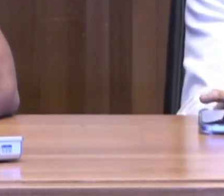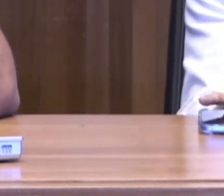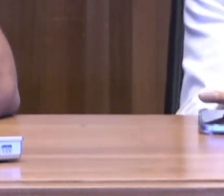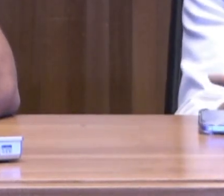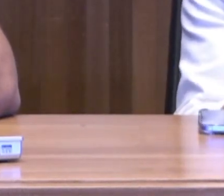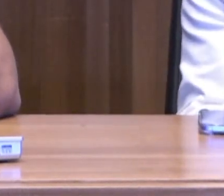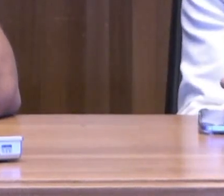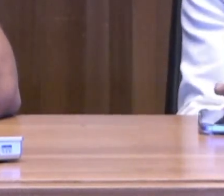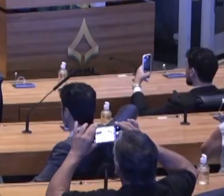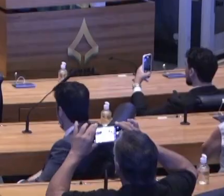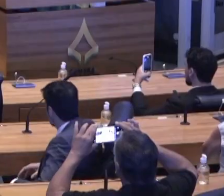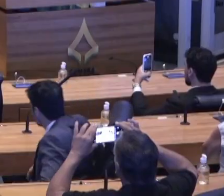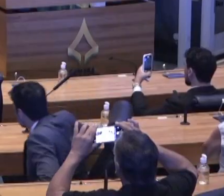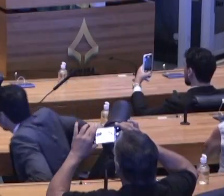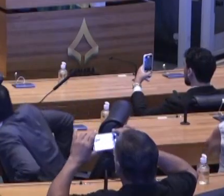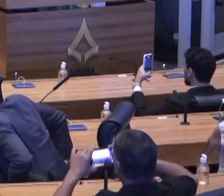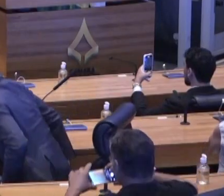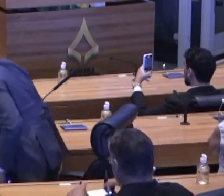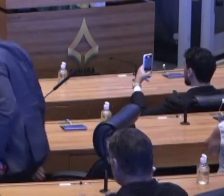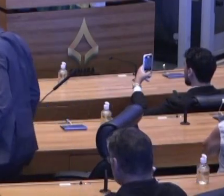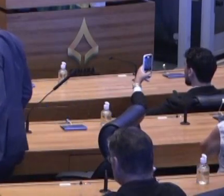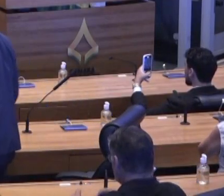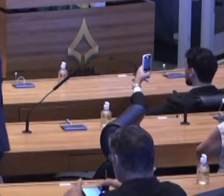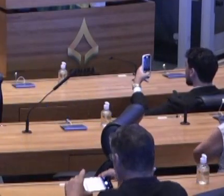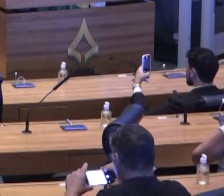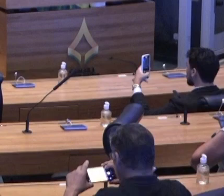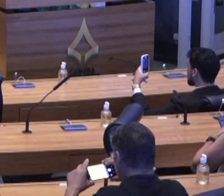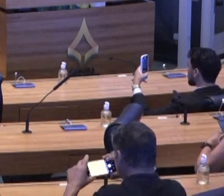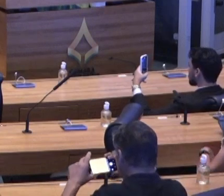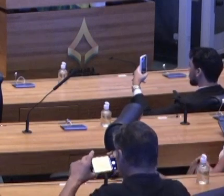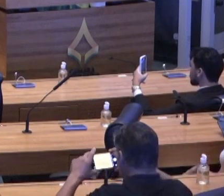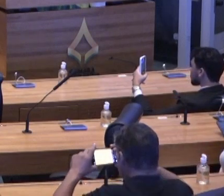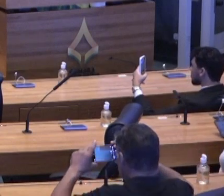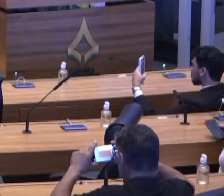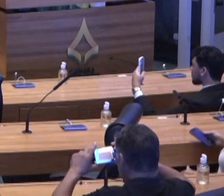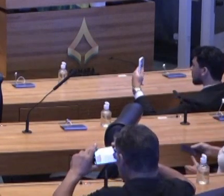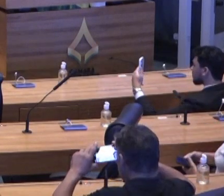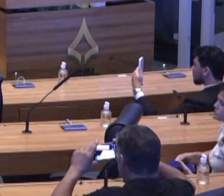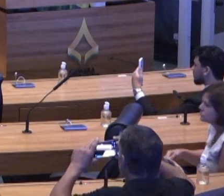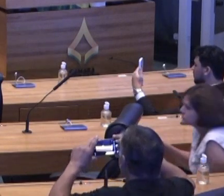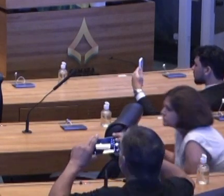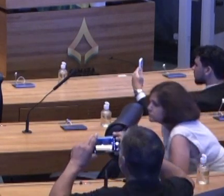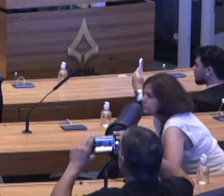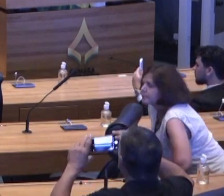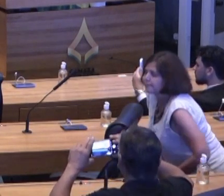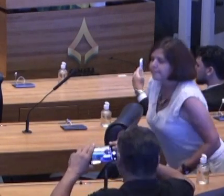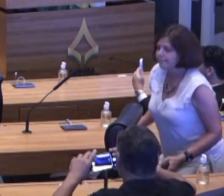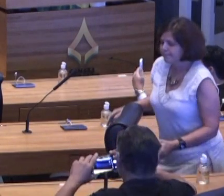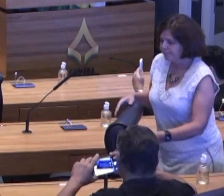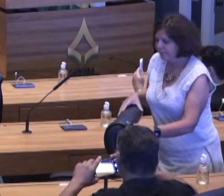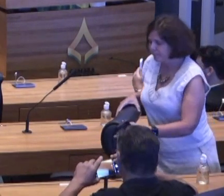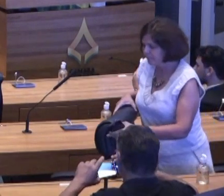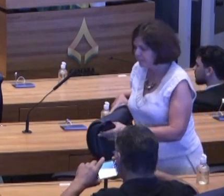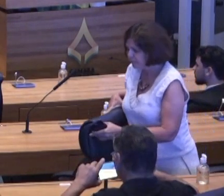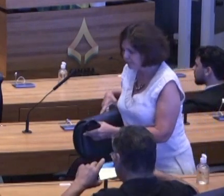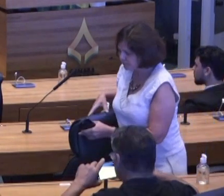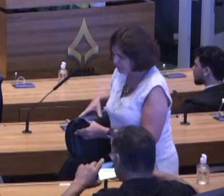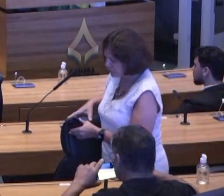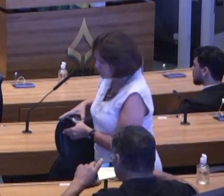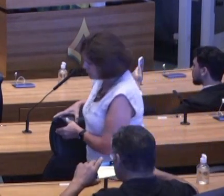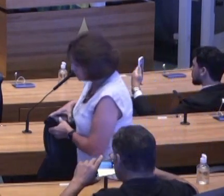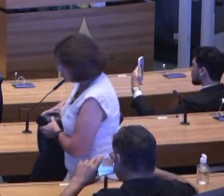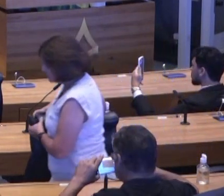Martins Gomes, por favor. A senhora especialista em dermatologia, doutora Cláudia Porto, para compor a mesa